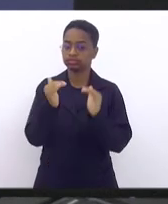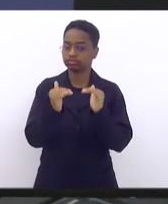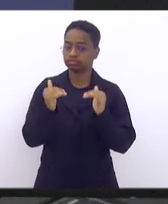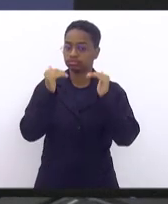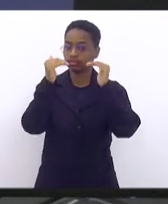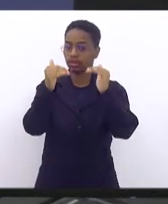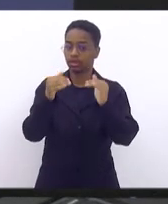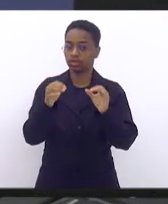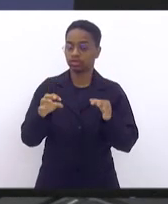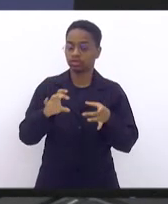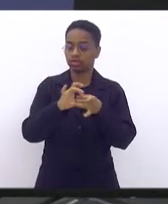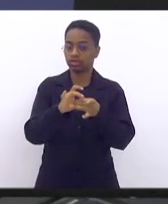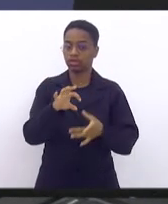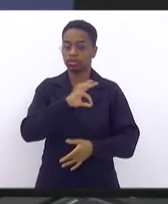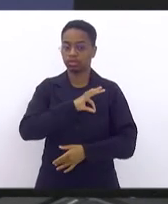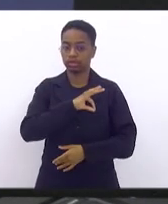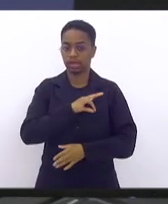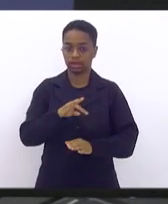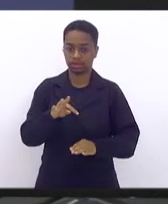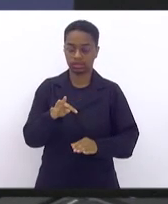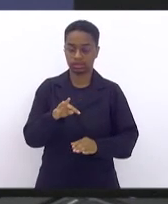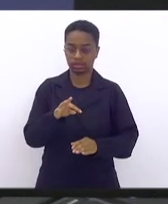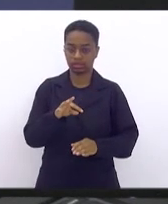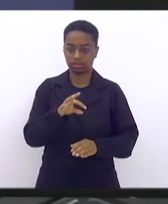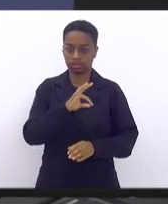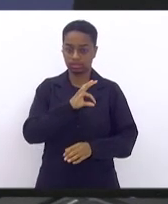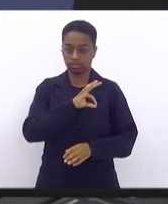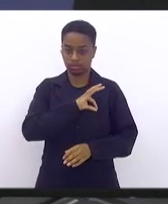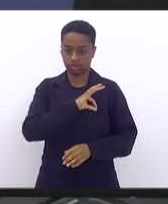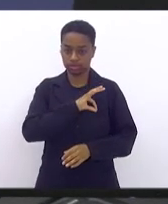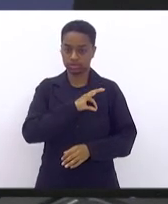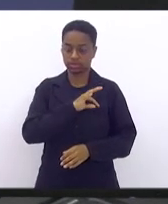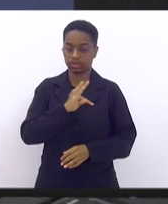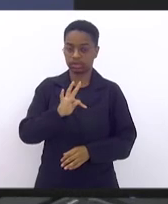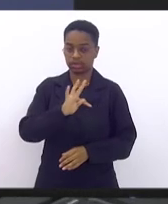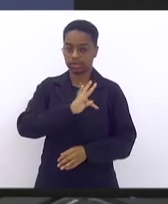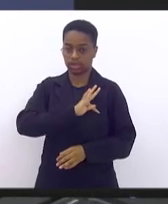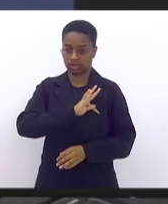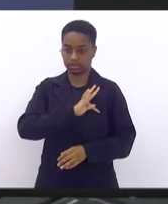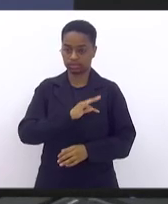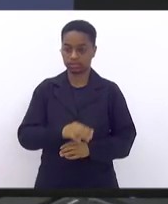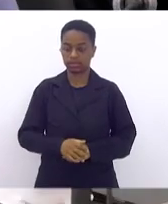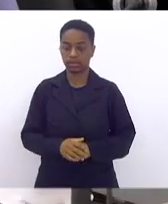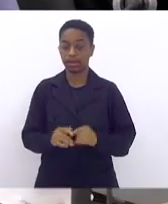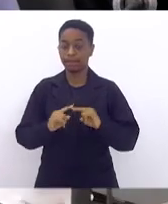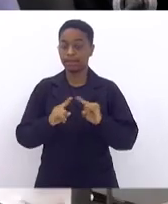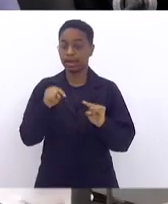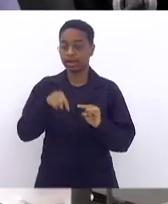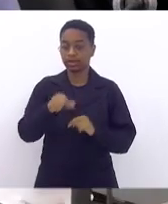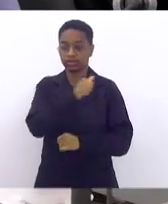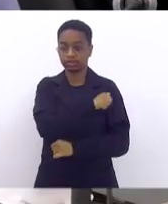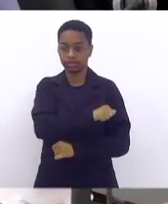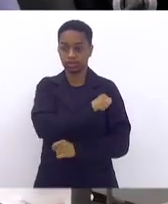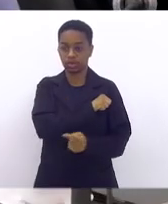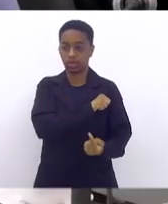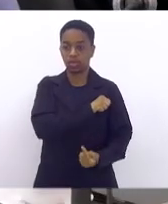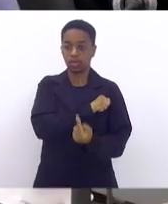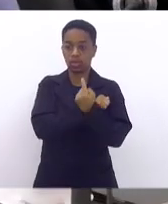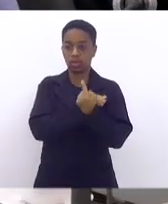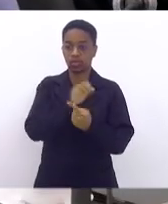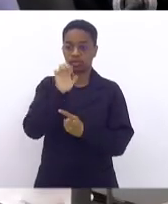da Polícia Técnico-Científica. O Rio de Janeiro, até então, era o único